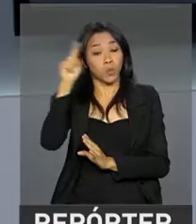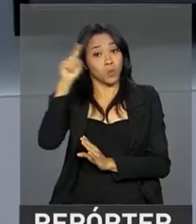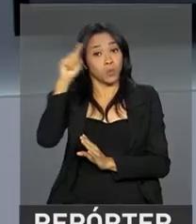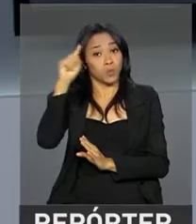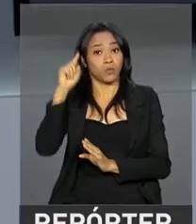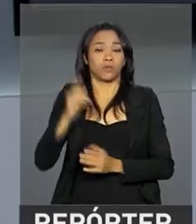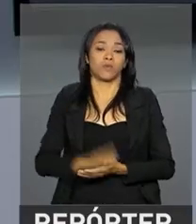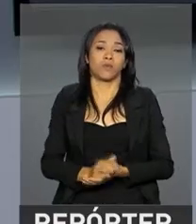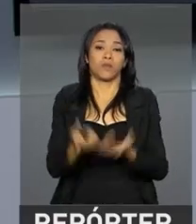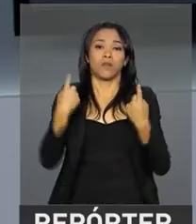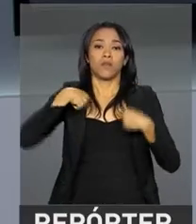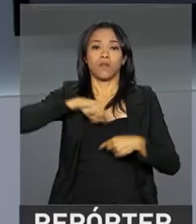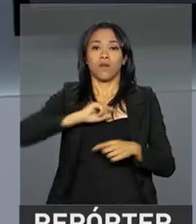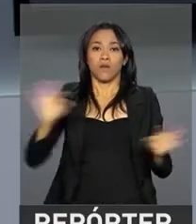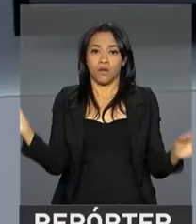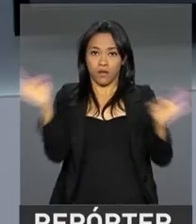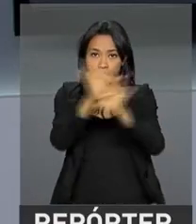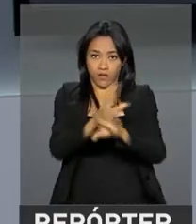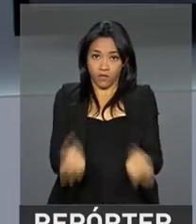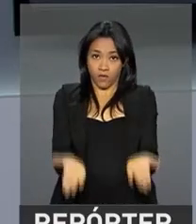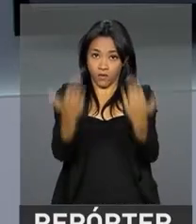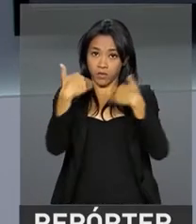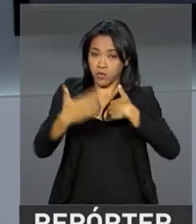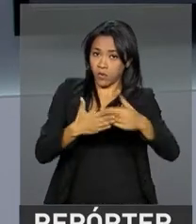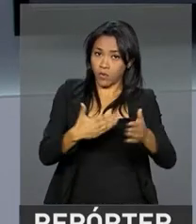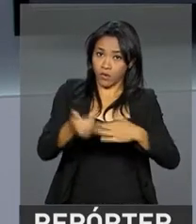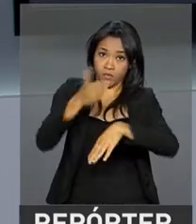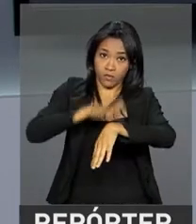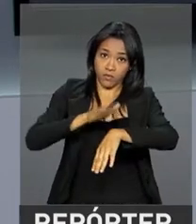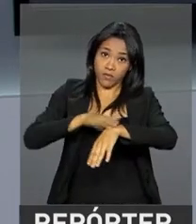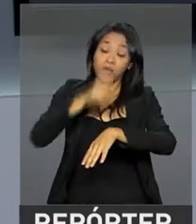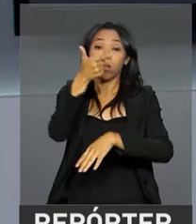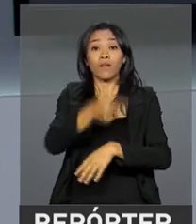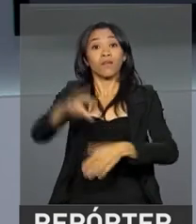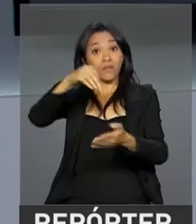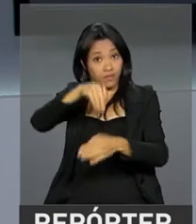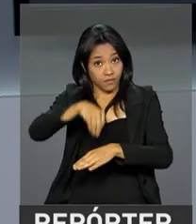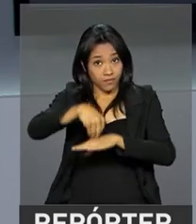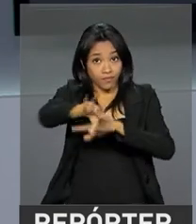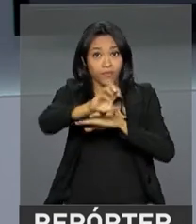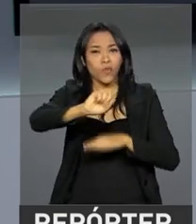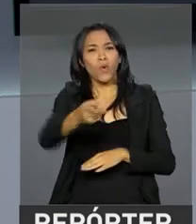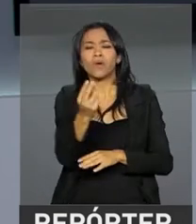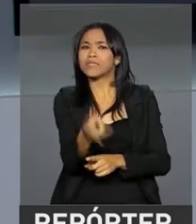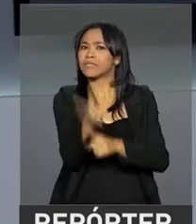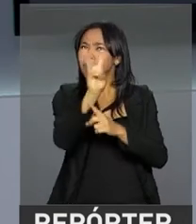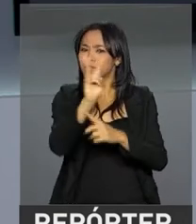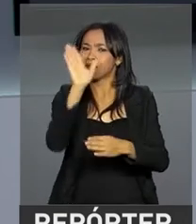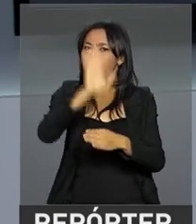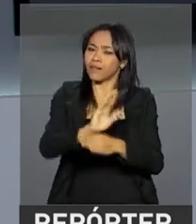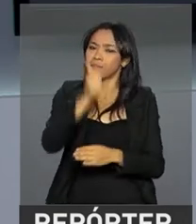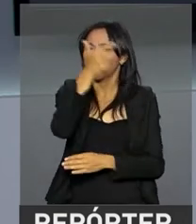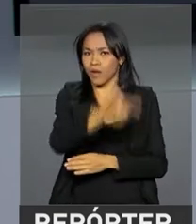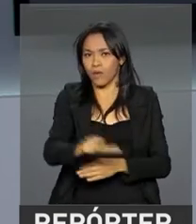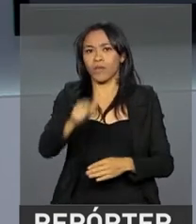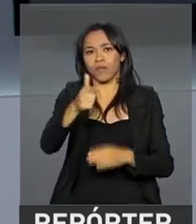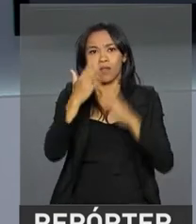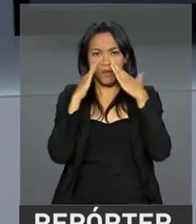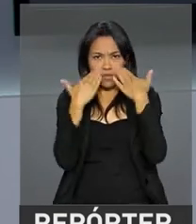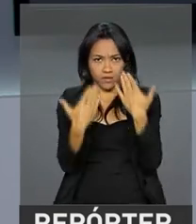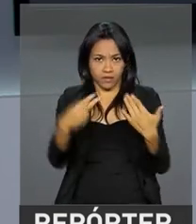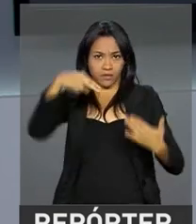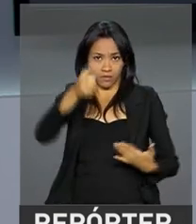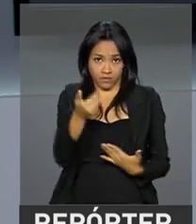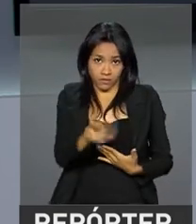nós ficamos por aqui voltamos a qualquer momento com outras informações ou às três da tarde na próxima edição do repórter